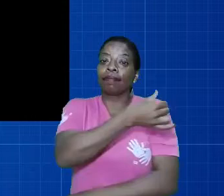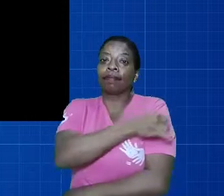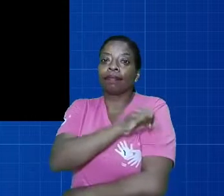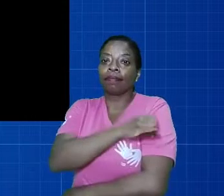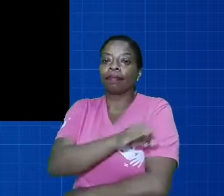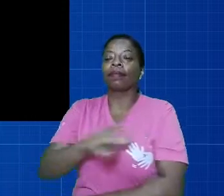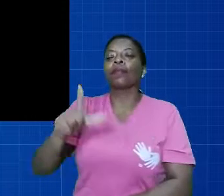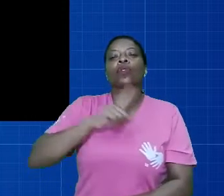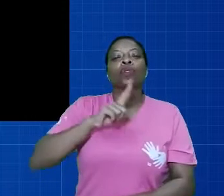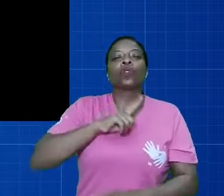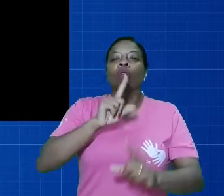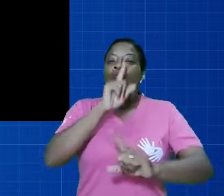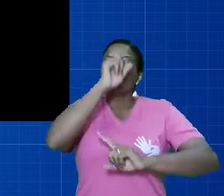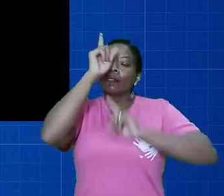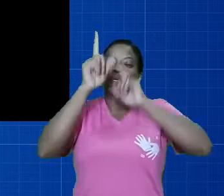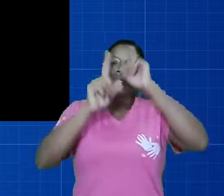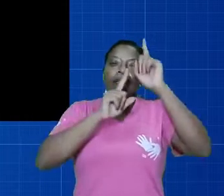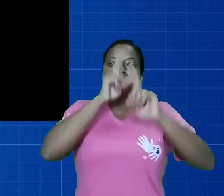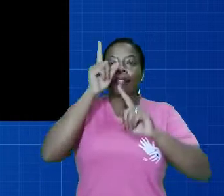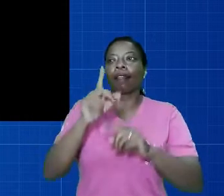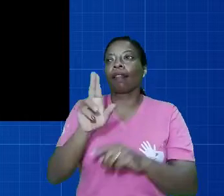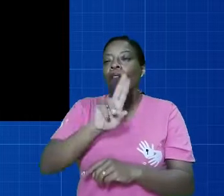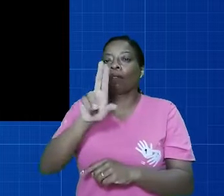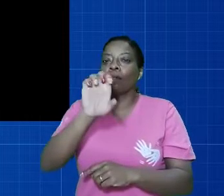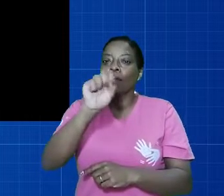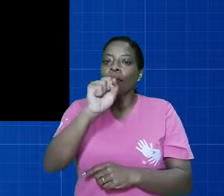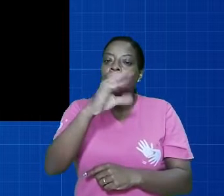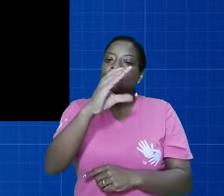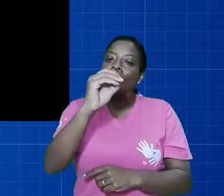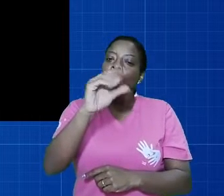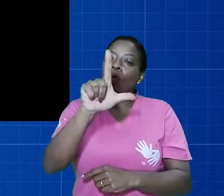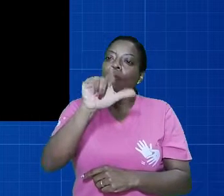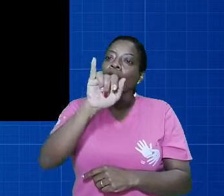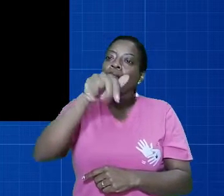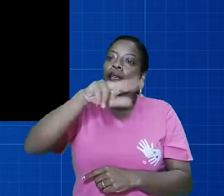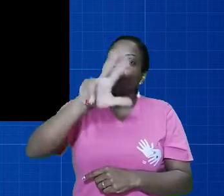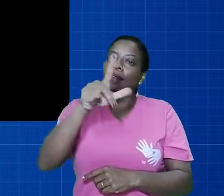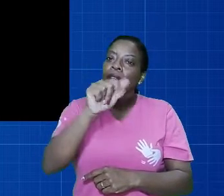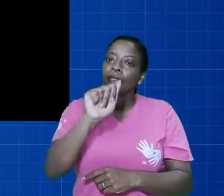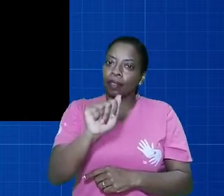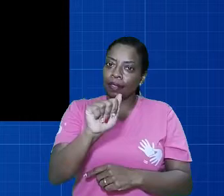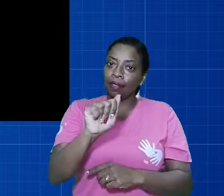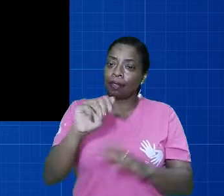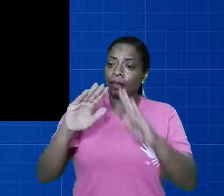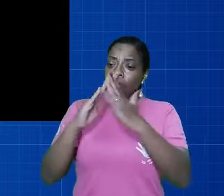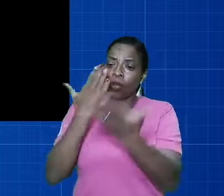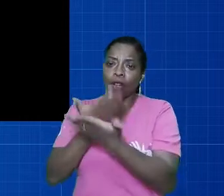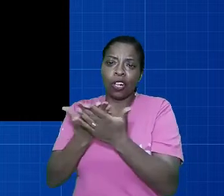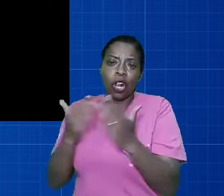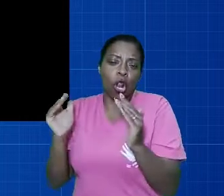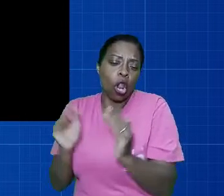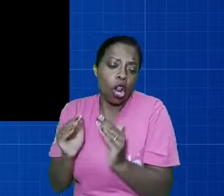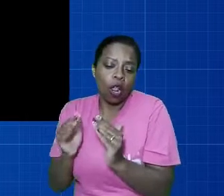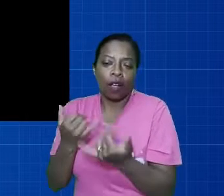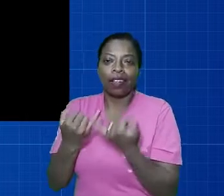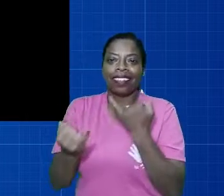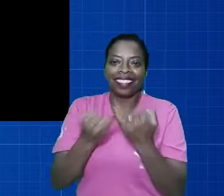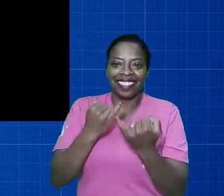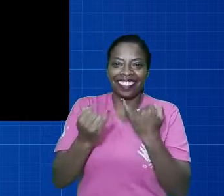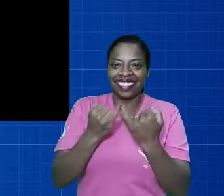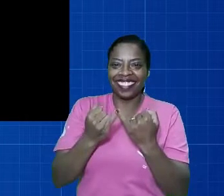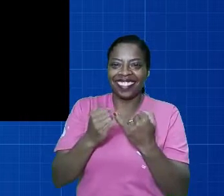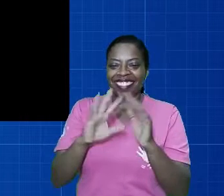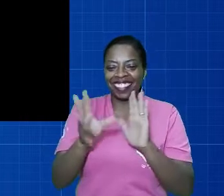de... O nome Escolinha, de acordo com os relatos, né, de professores, do criador